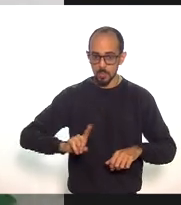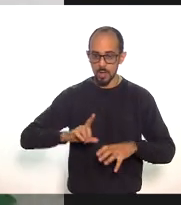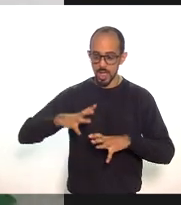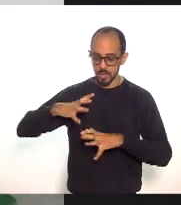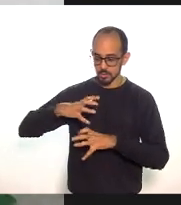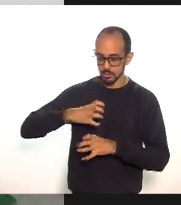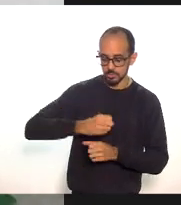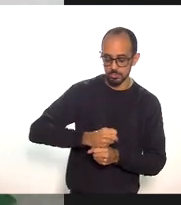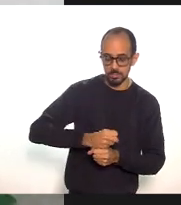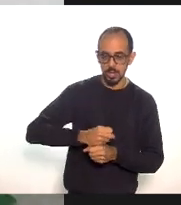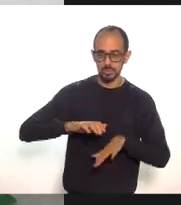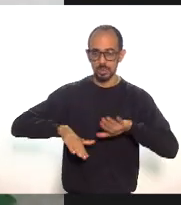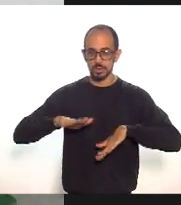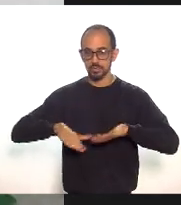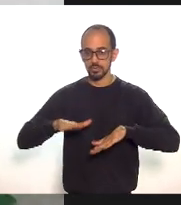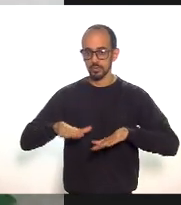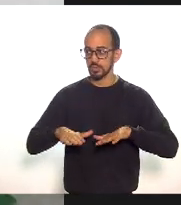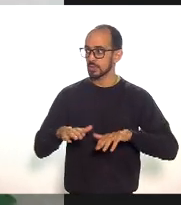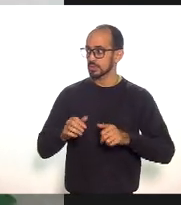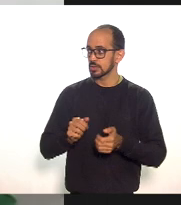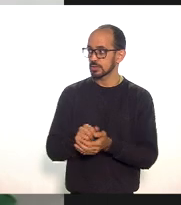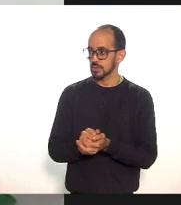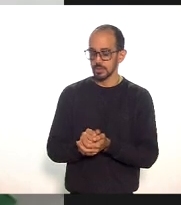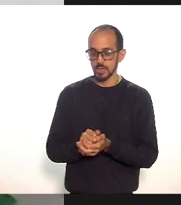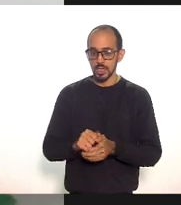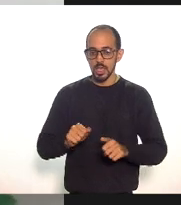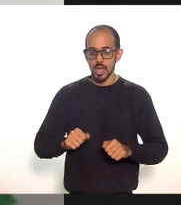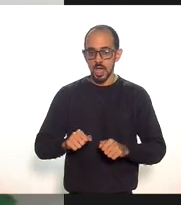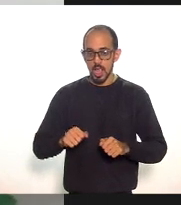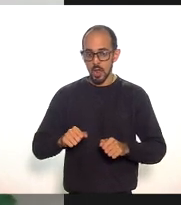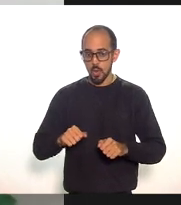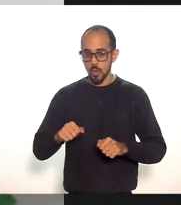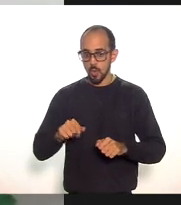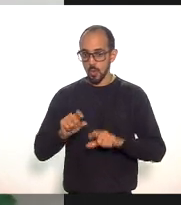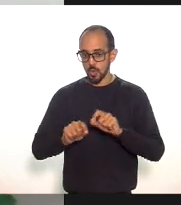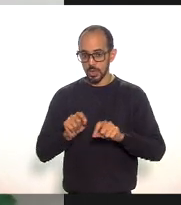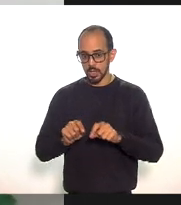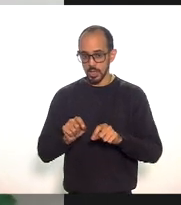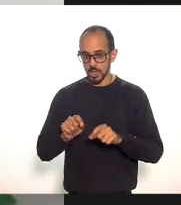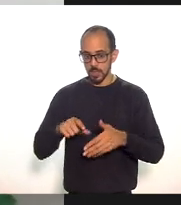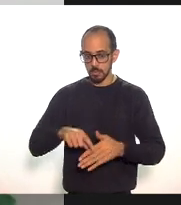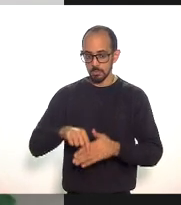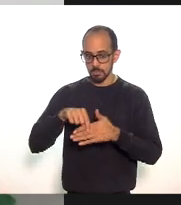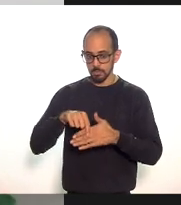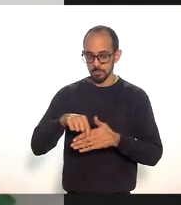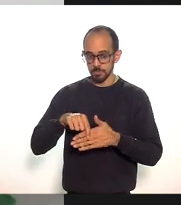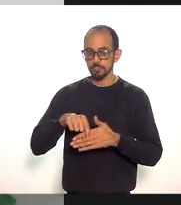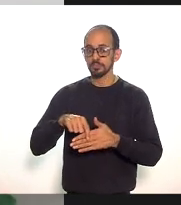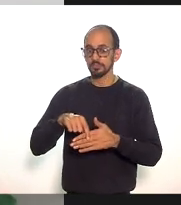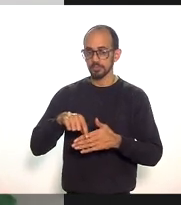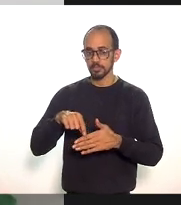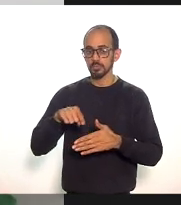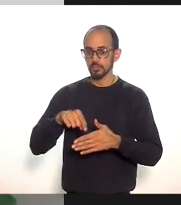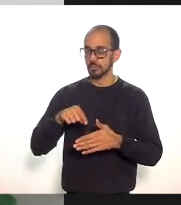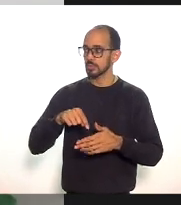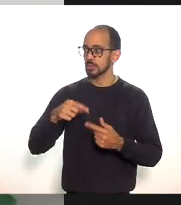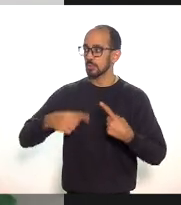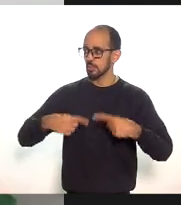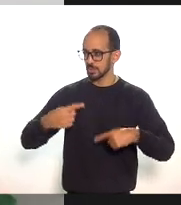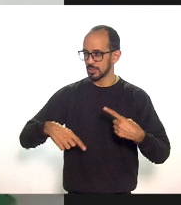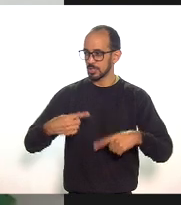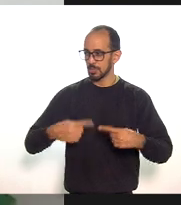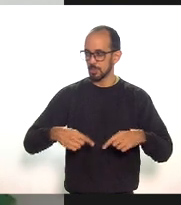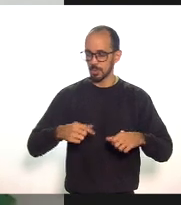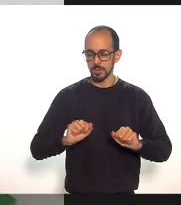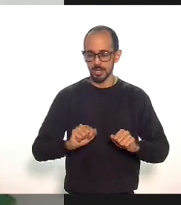muitas vezes coloca pouco destaque na prioridade de intervenção da política pública nesse